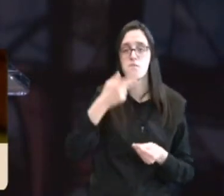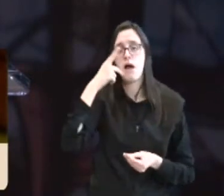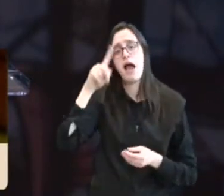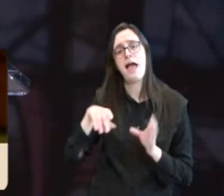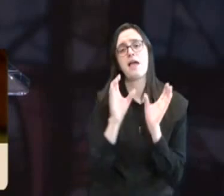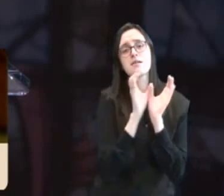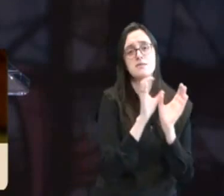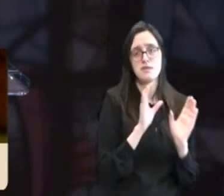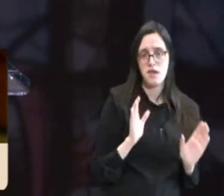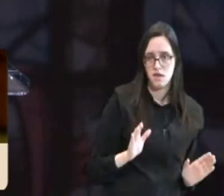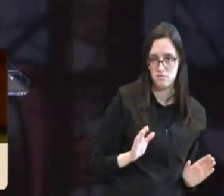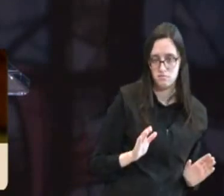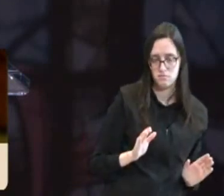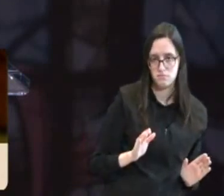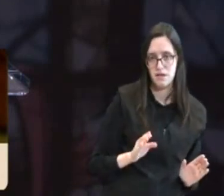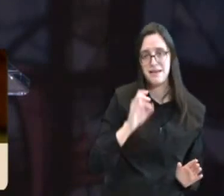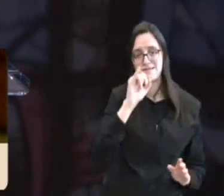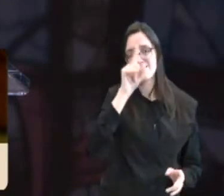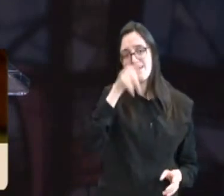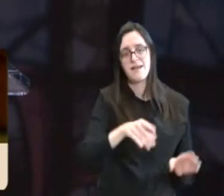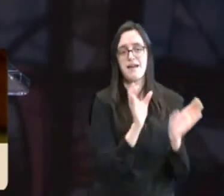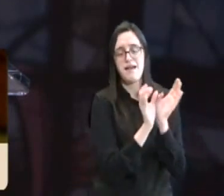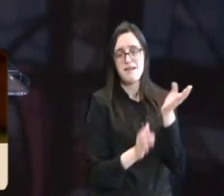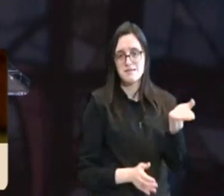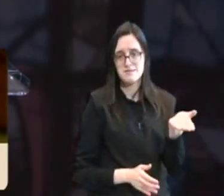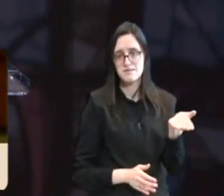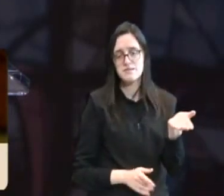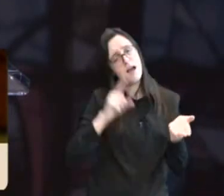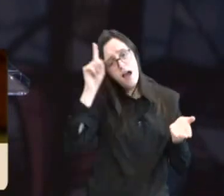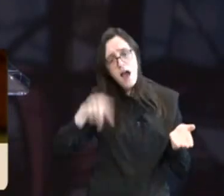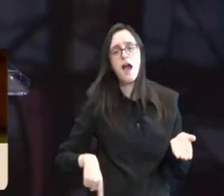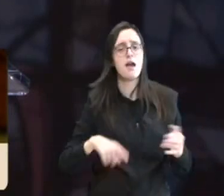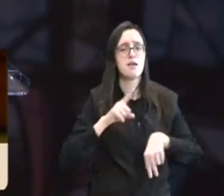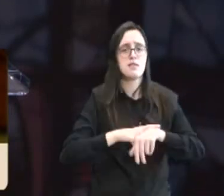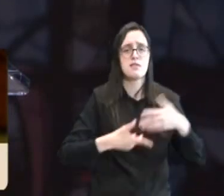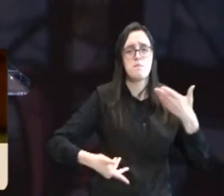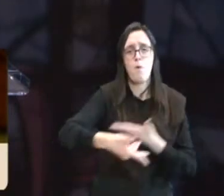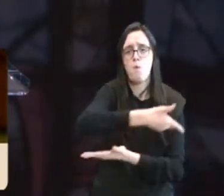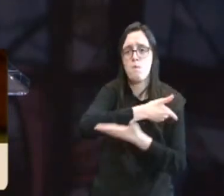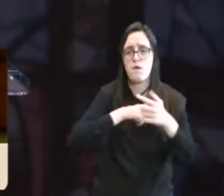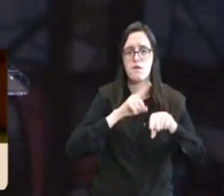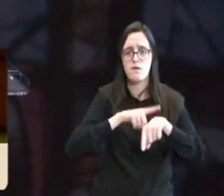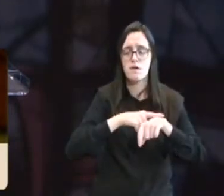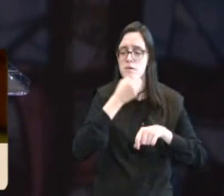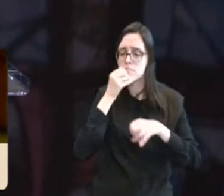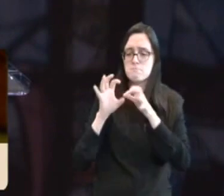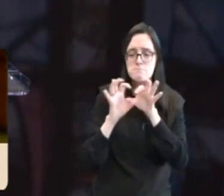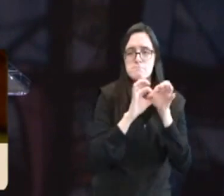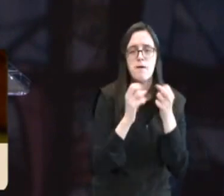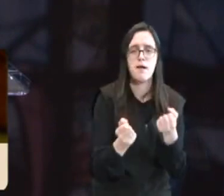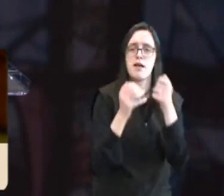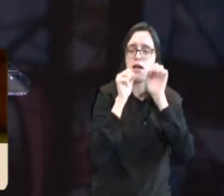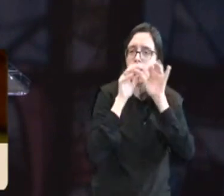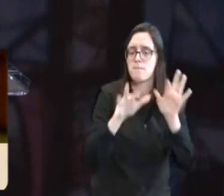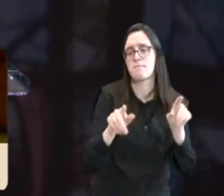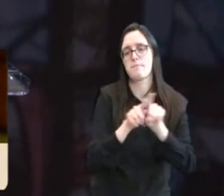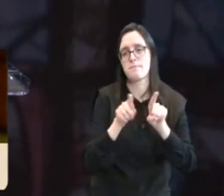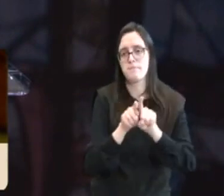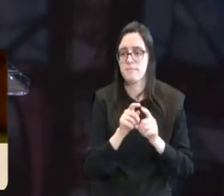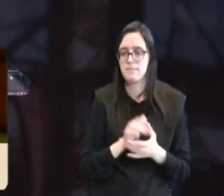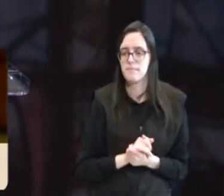ceia. Se for a ceia, é um tempo de comunhão, é um tempo de bênção,